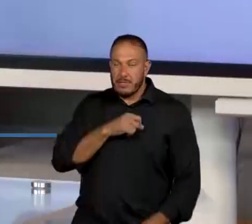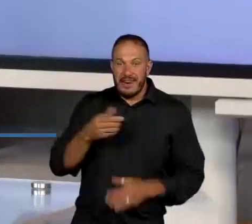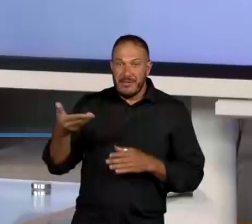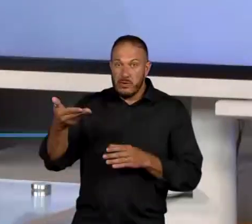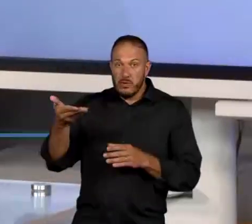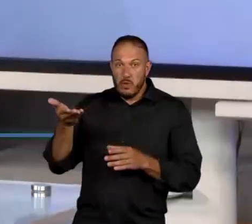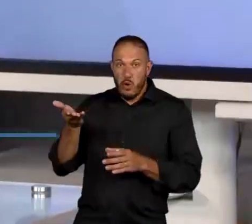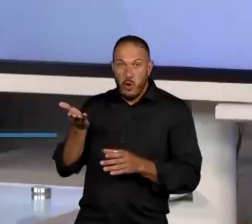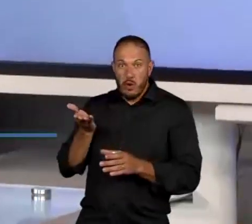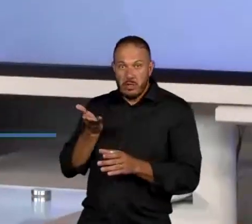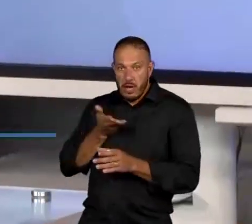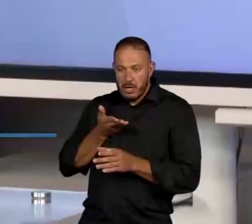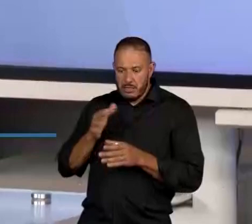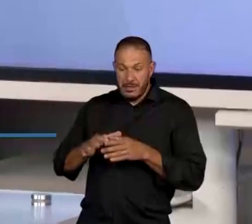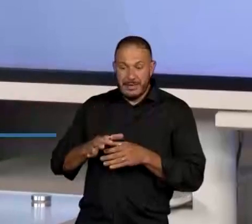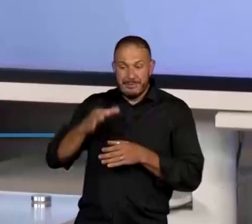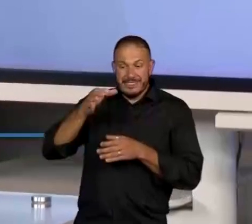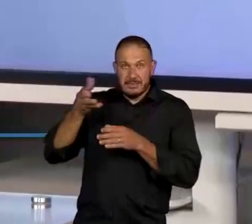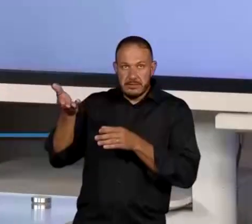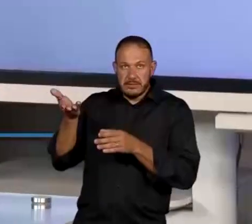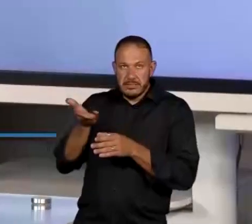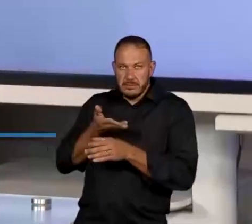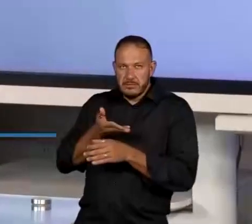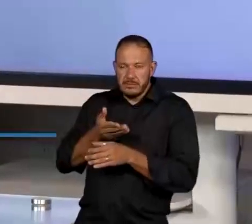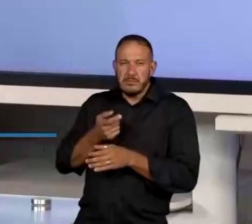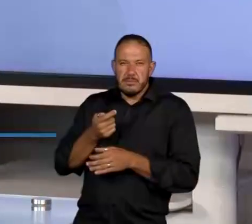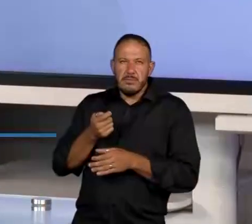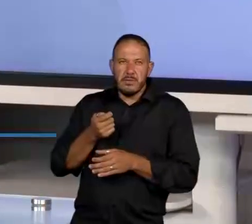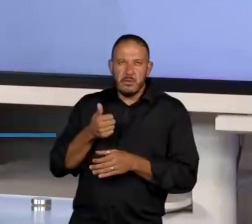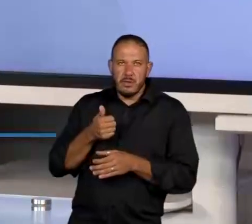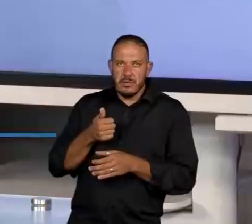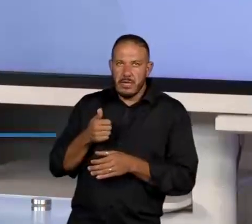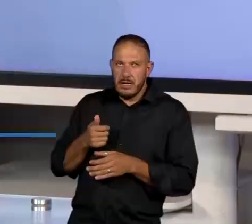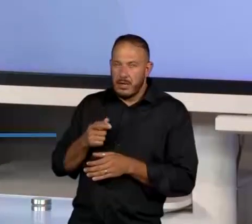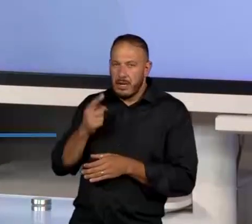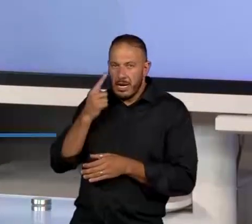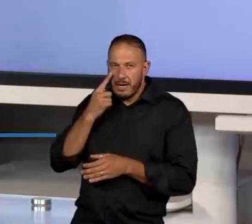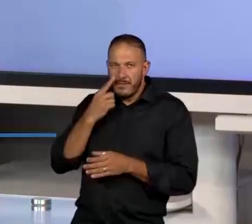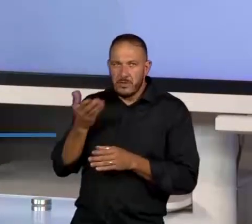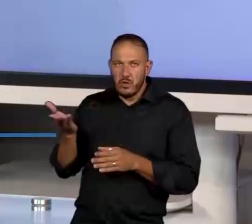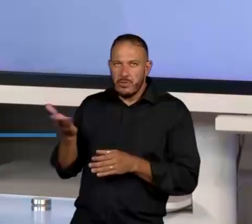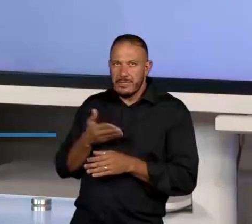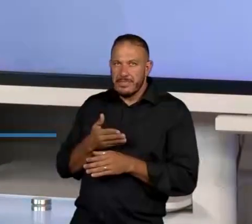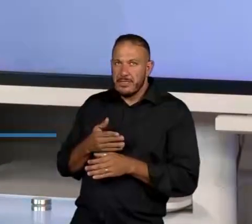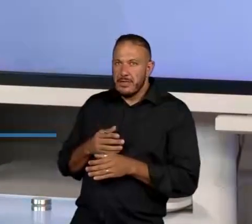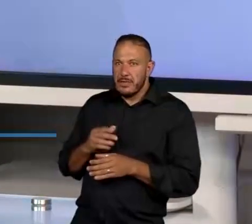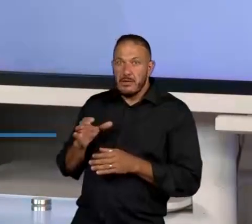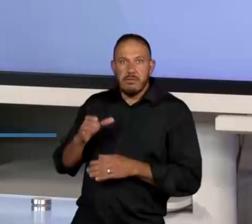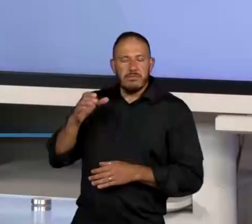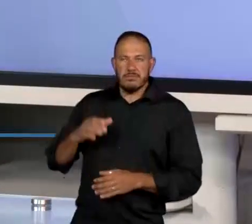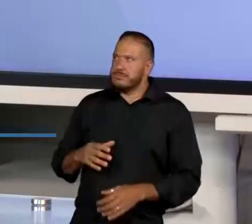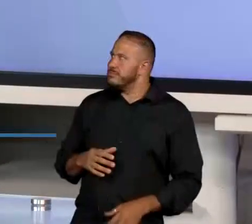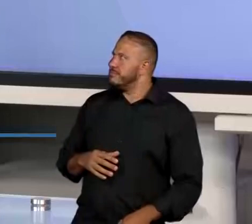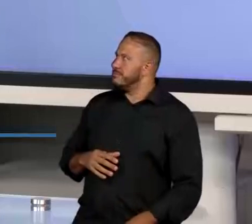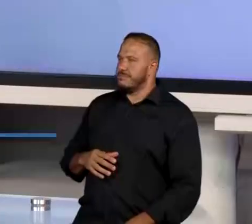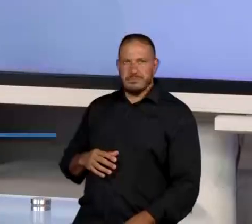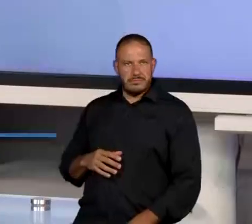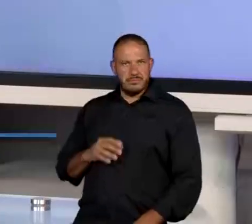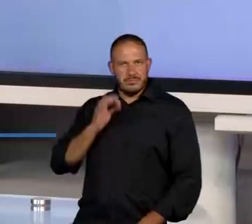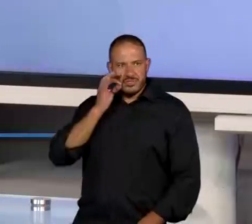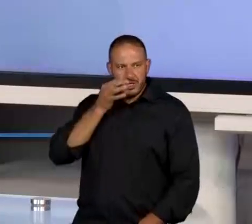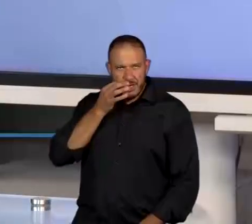cortar só a ponta. Quase como ponta do gargalo. Vou começar o bico. Esse bico